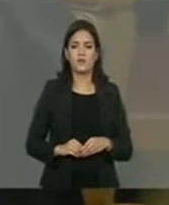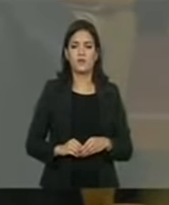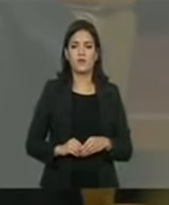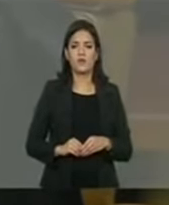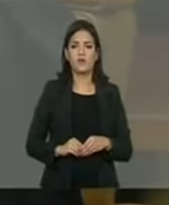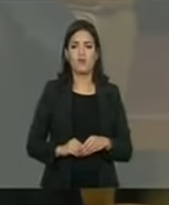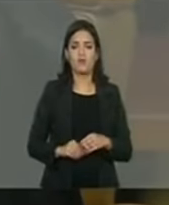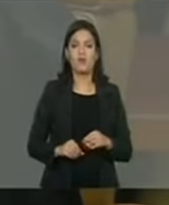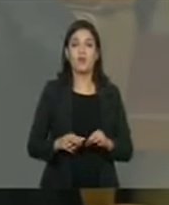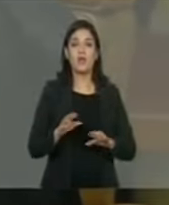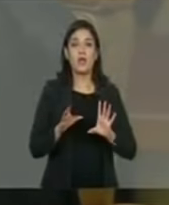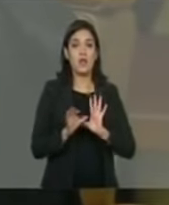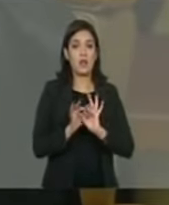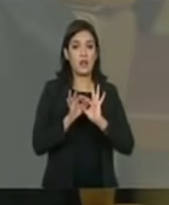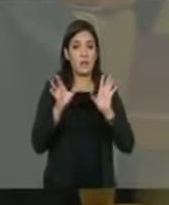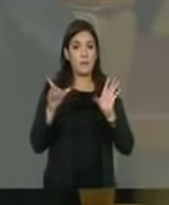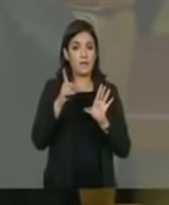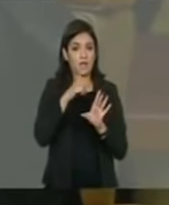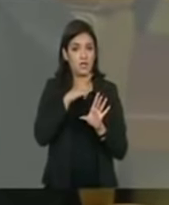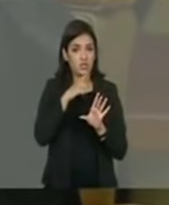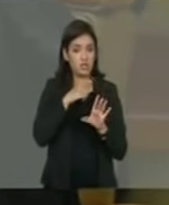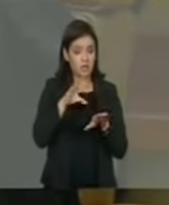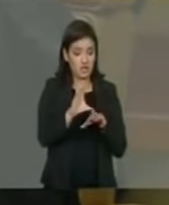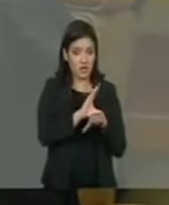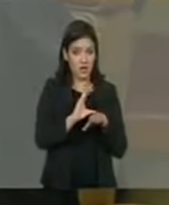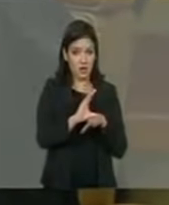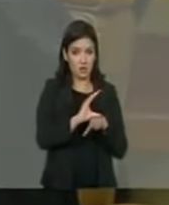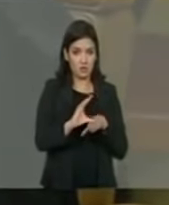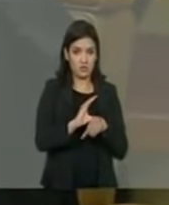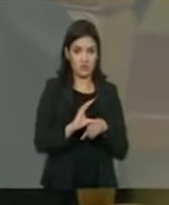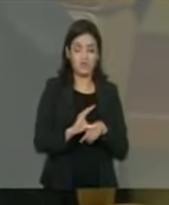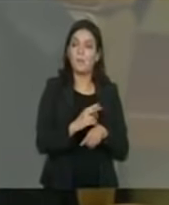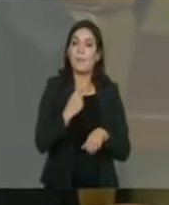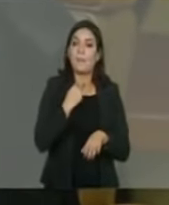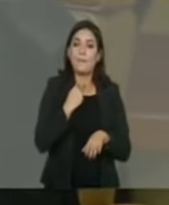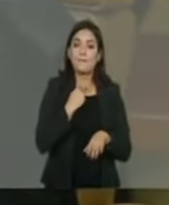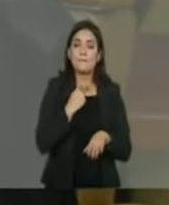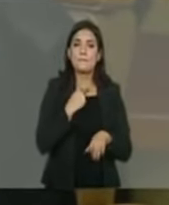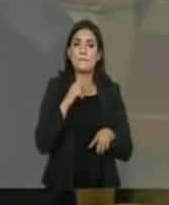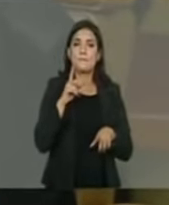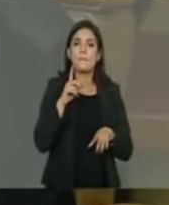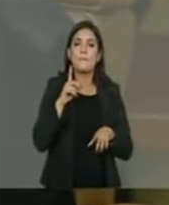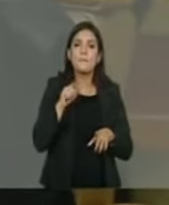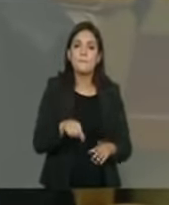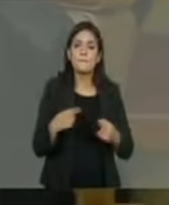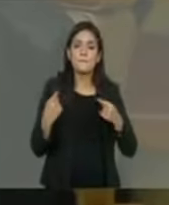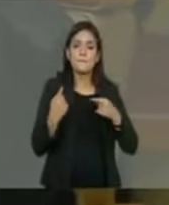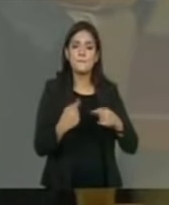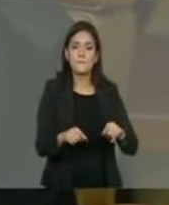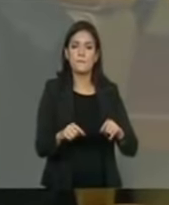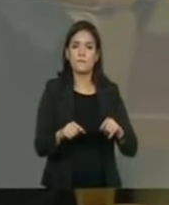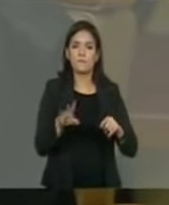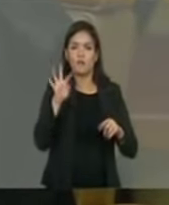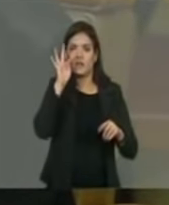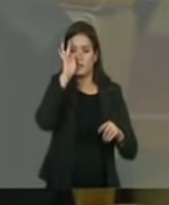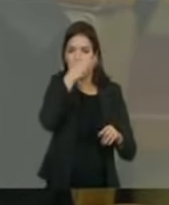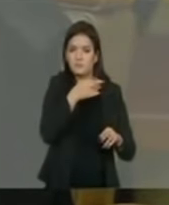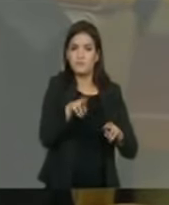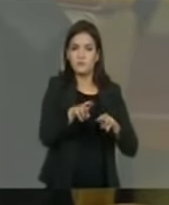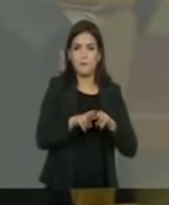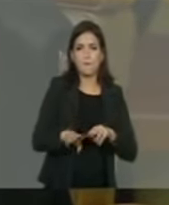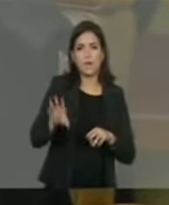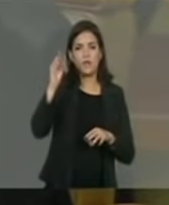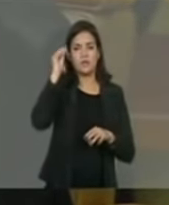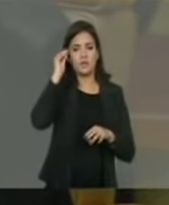que possui a extração constitucional não pode ser ofendida por interpretações doutrinárias ou